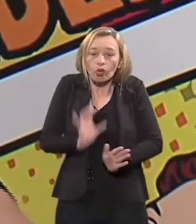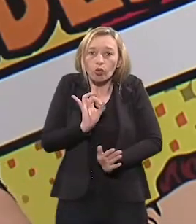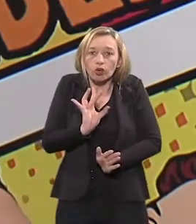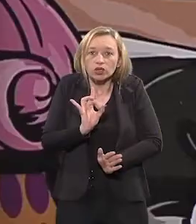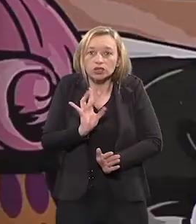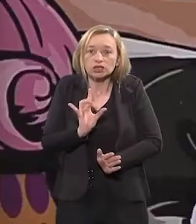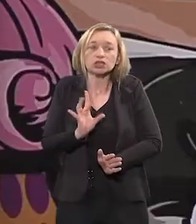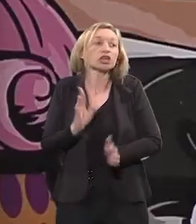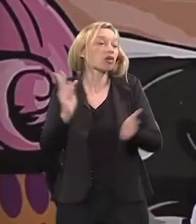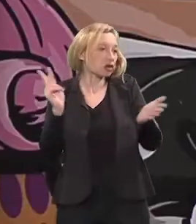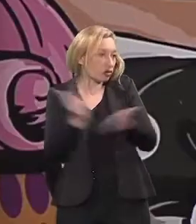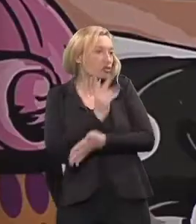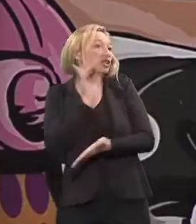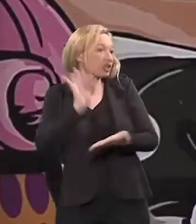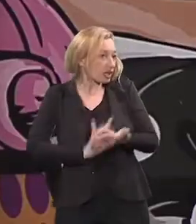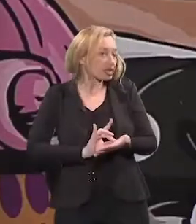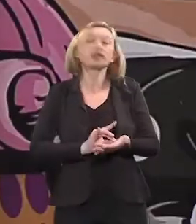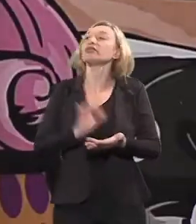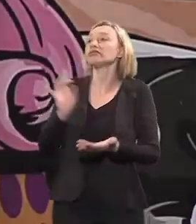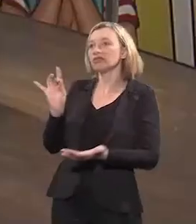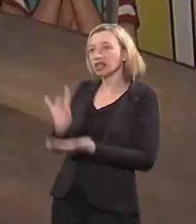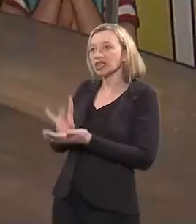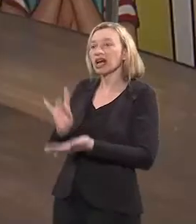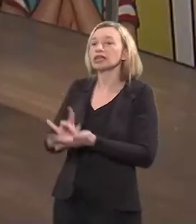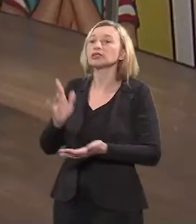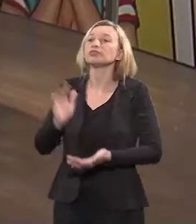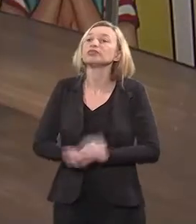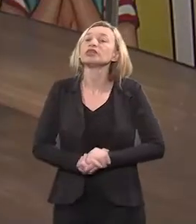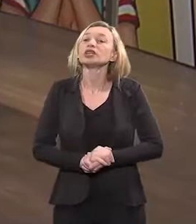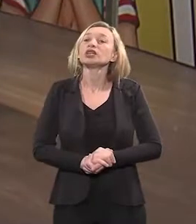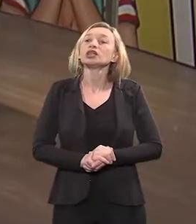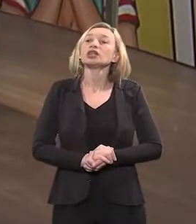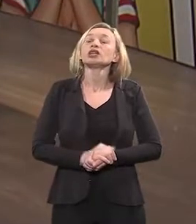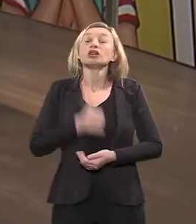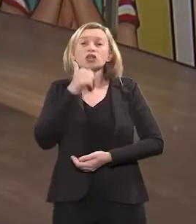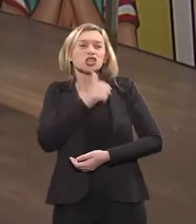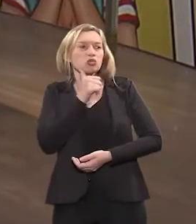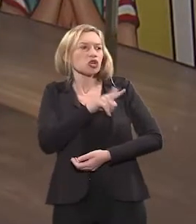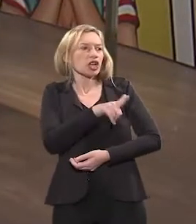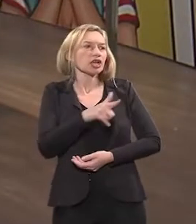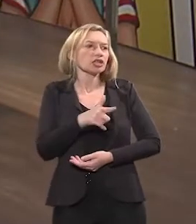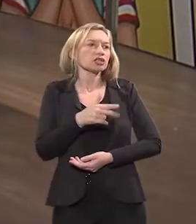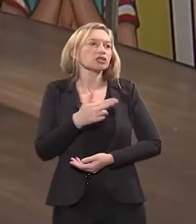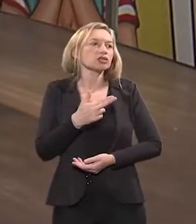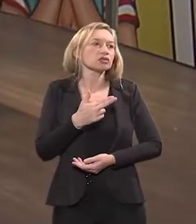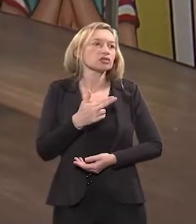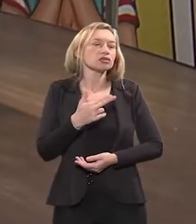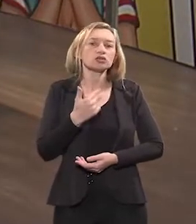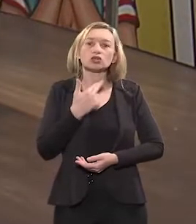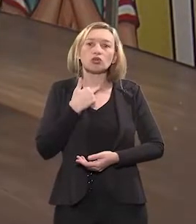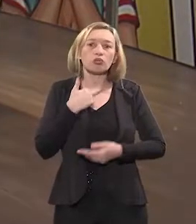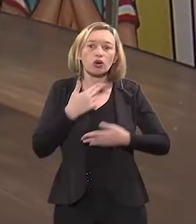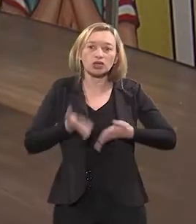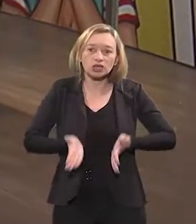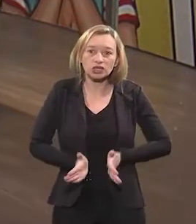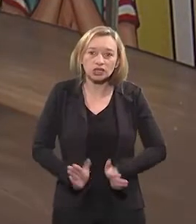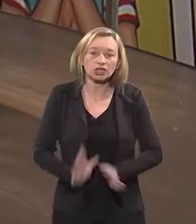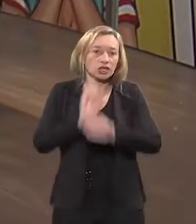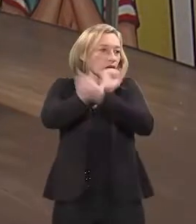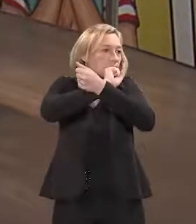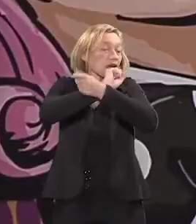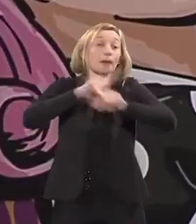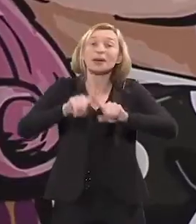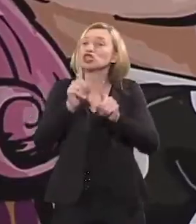acontece? Justamente. Havia uma resolução da SEAP que determinava que essas mulheres não dessem à luz algemadas,